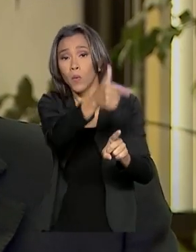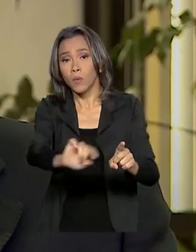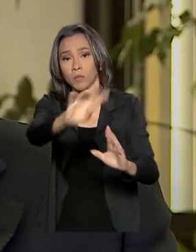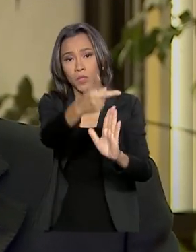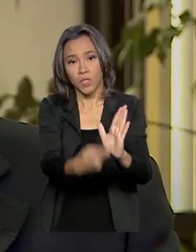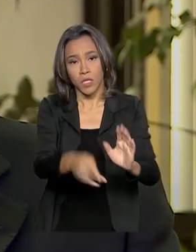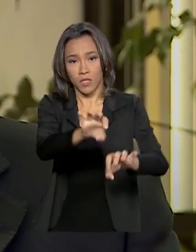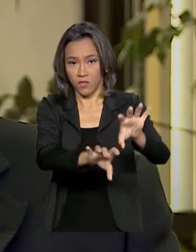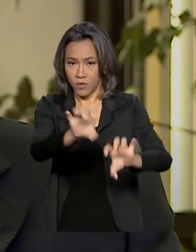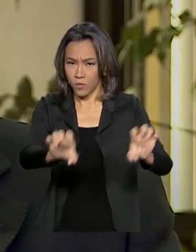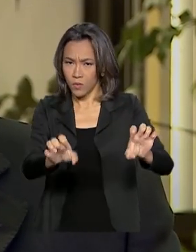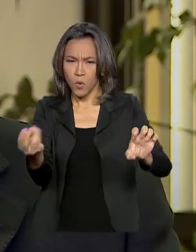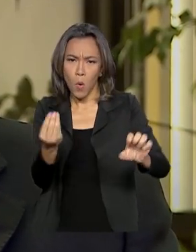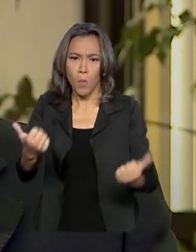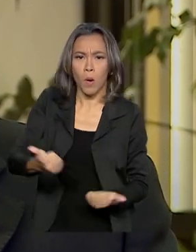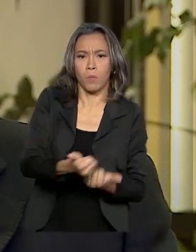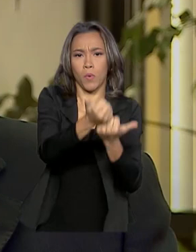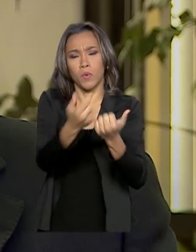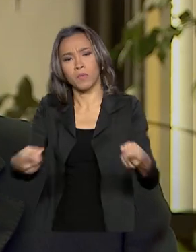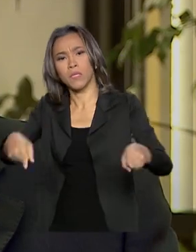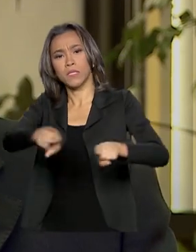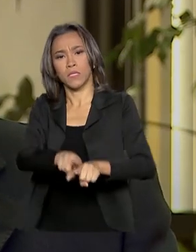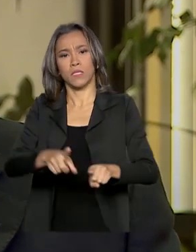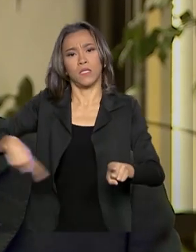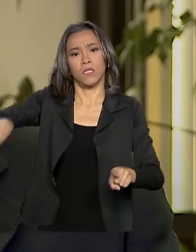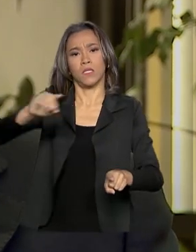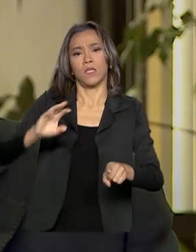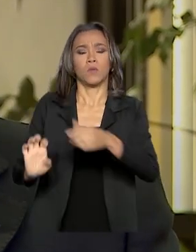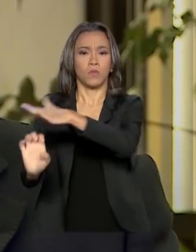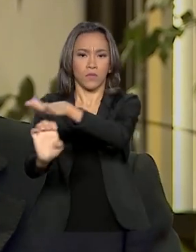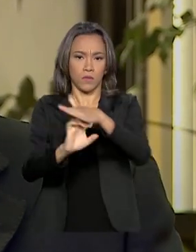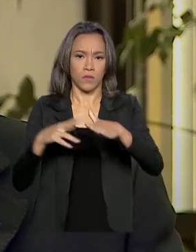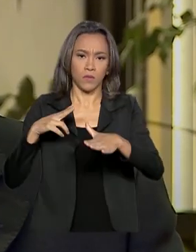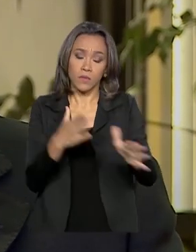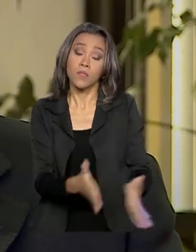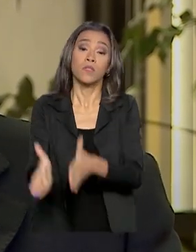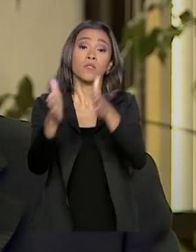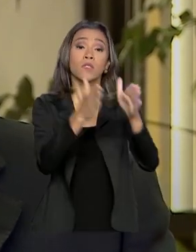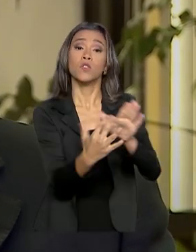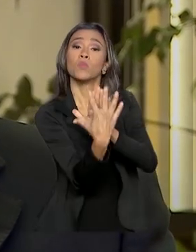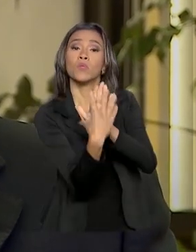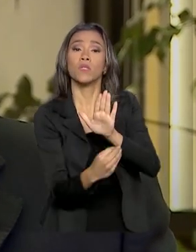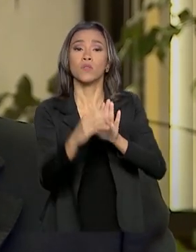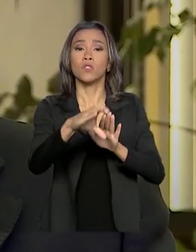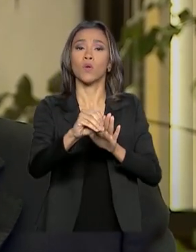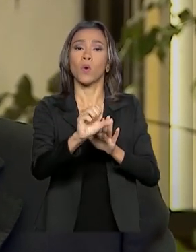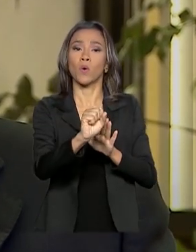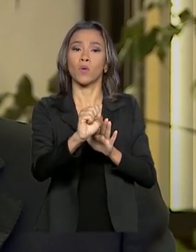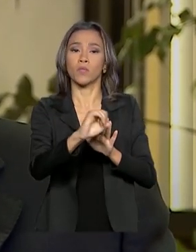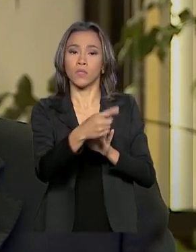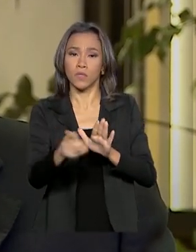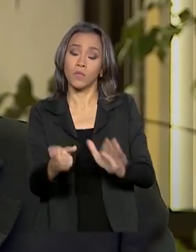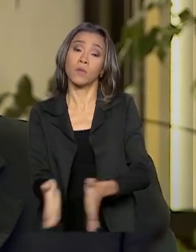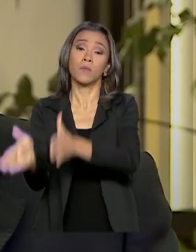por meio de parcerias públicas e privadas, as concessões que têm que ser feitas e, principalmente, a reforma tributária.